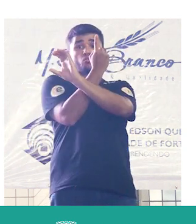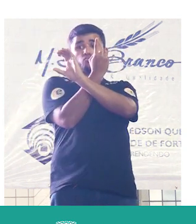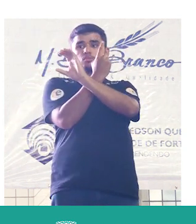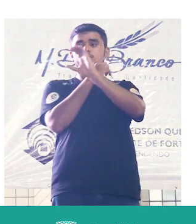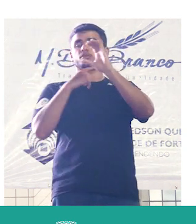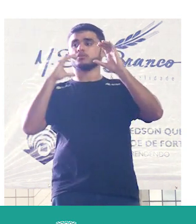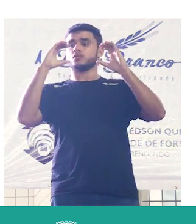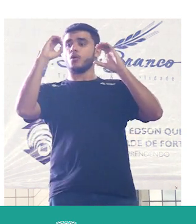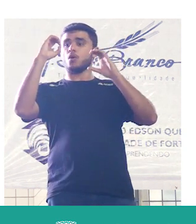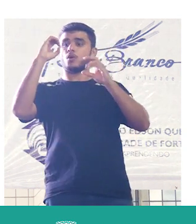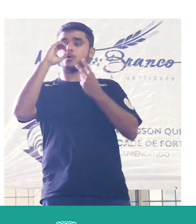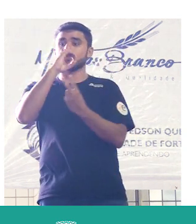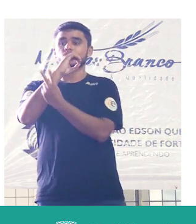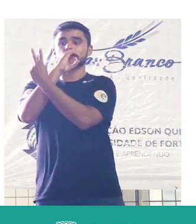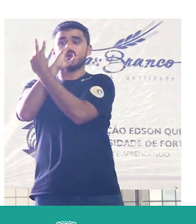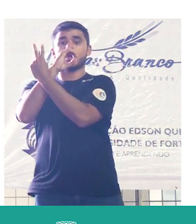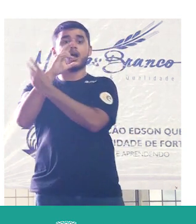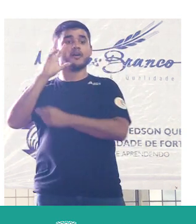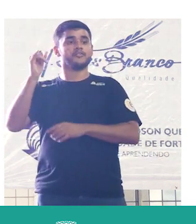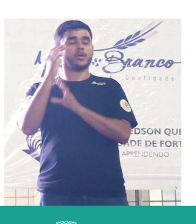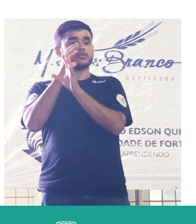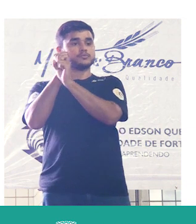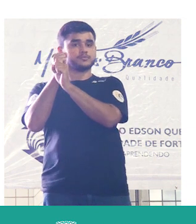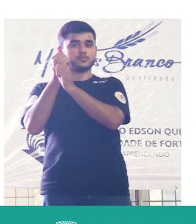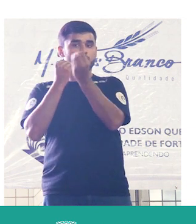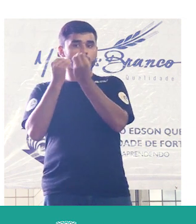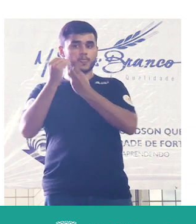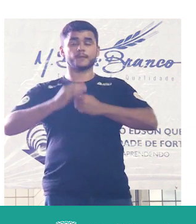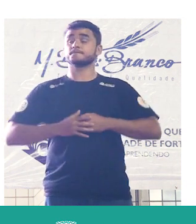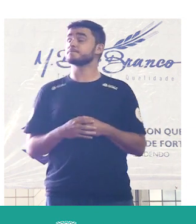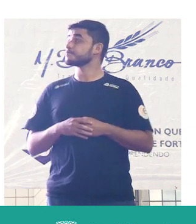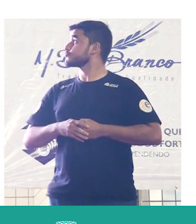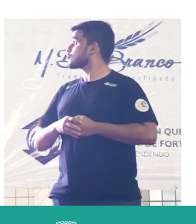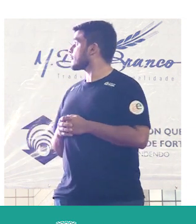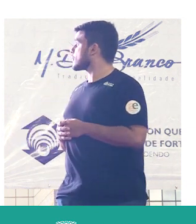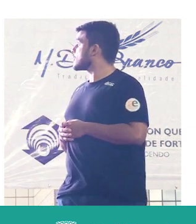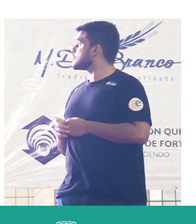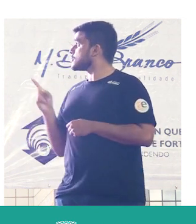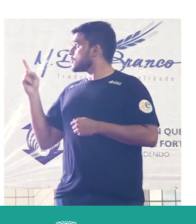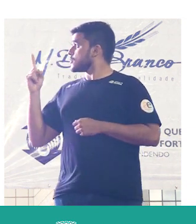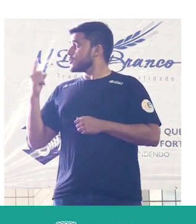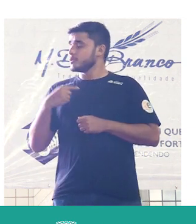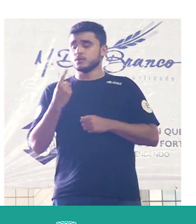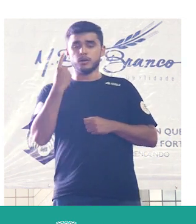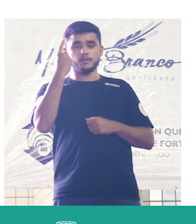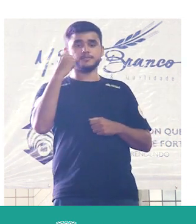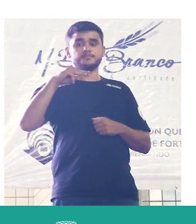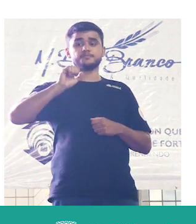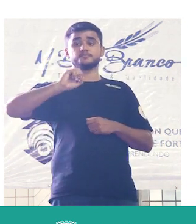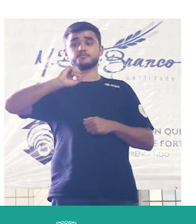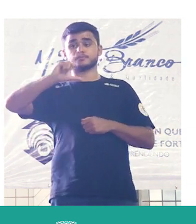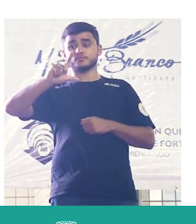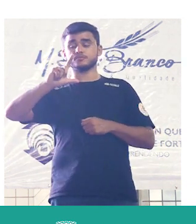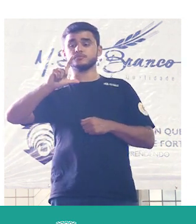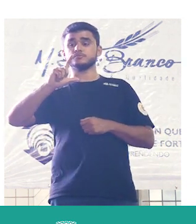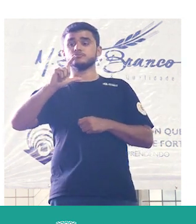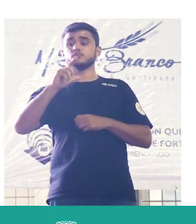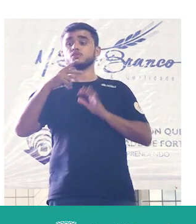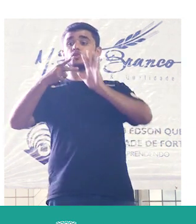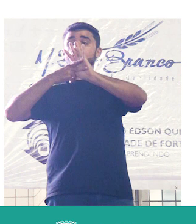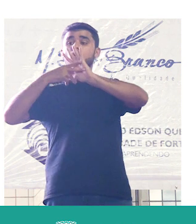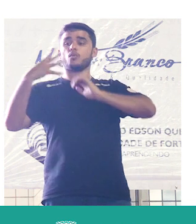mol de gás carbônico pesa 44 gramas. Como aqui é 1 mol, então é 44. Então